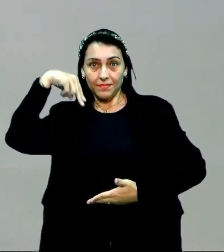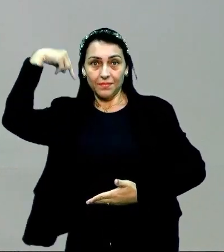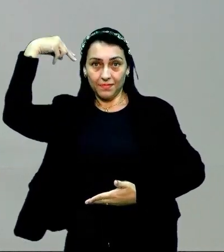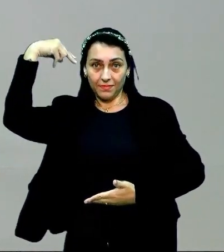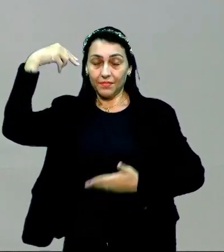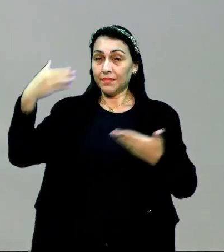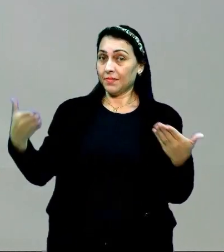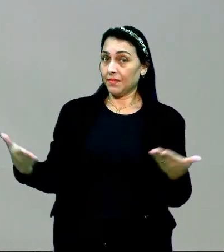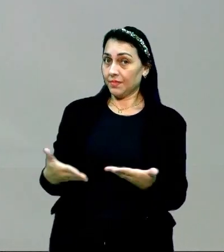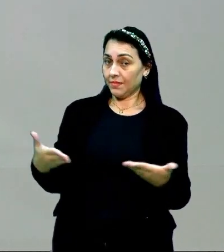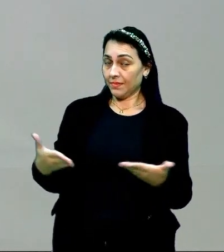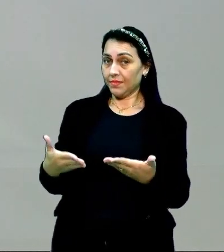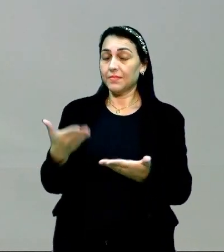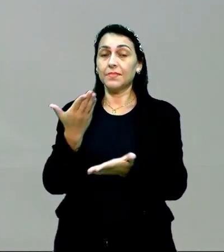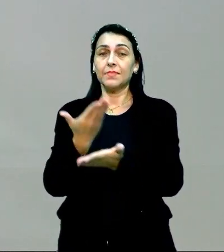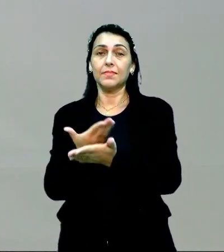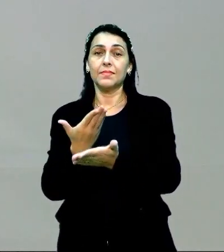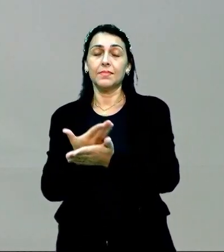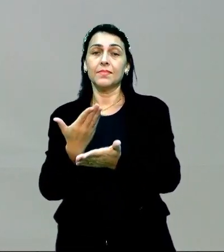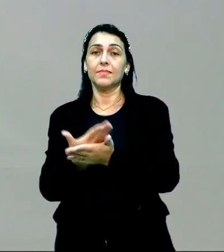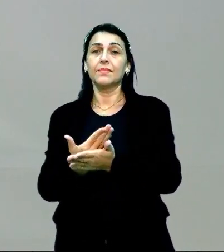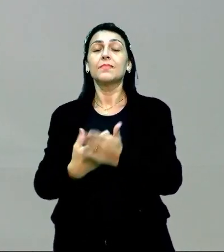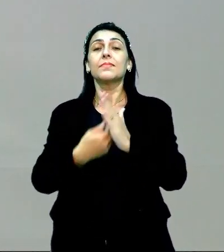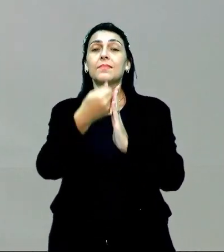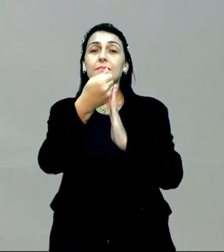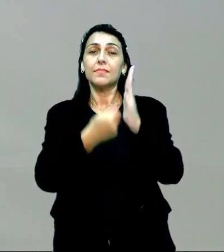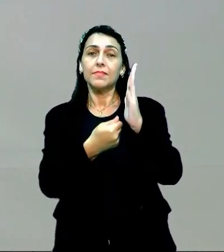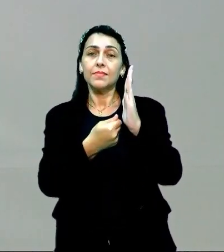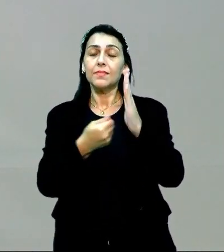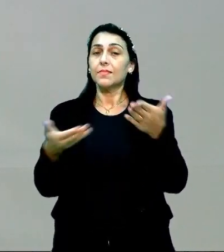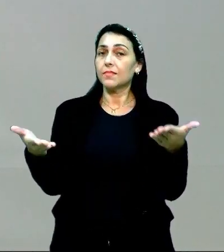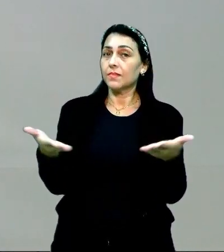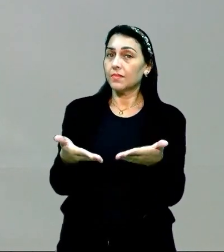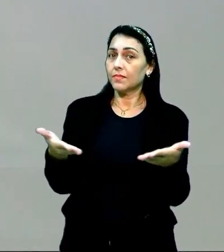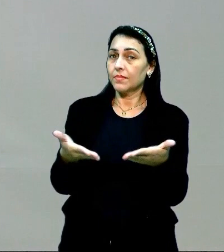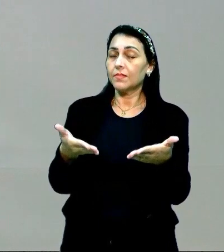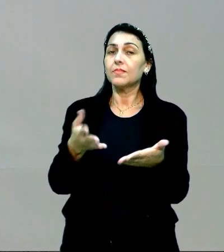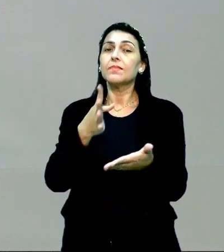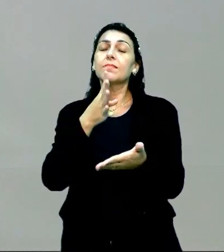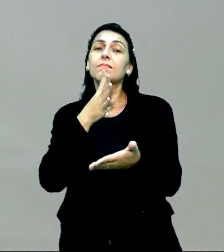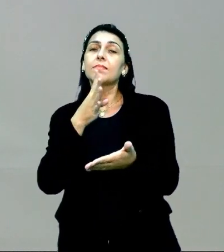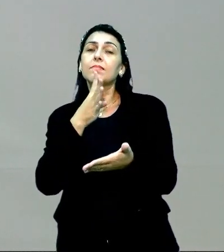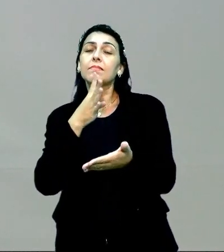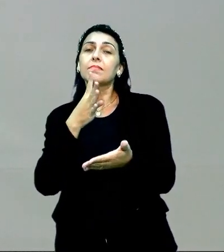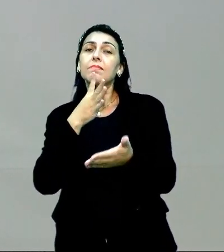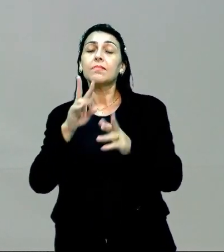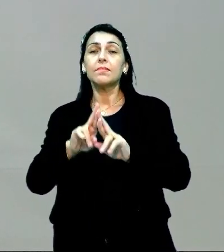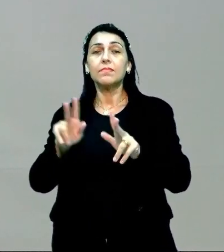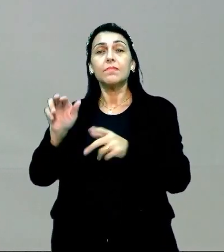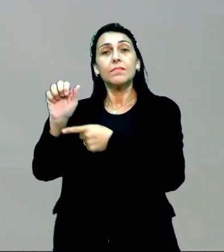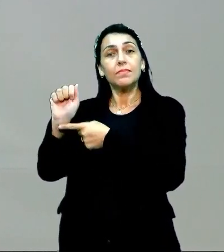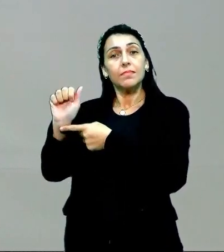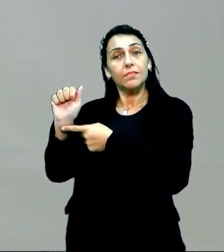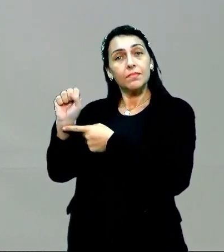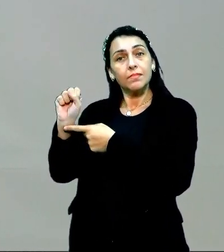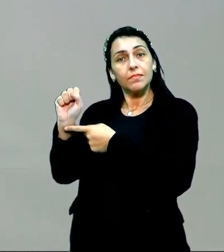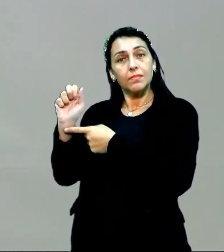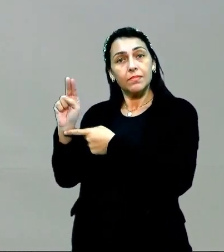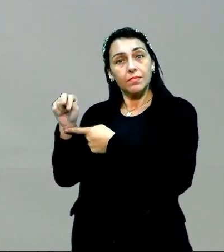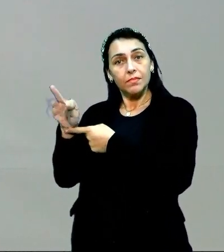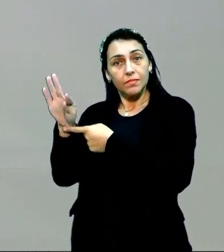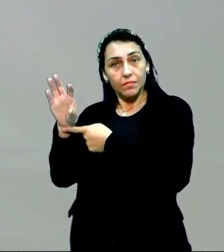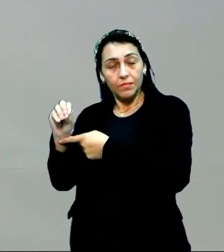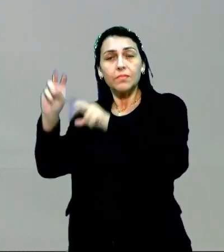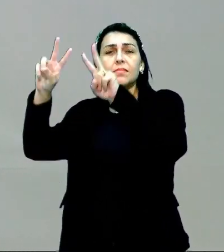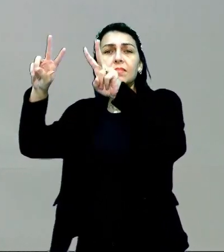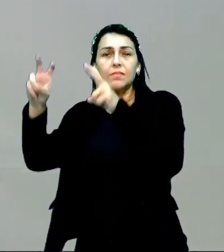Menezes e hoje nós teremos uma aula de redação. Hoje nós iremos conhecer a diferença entre assunto